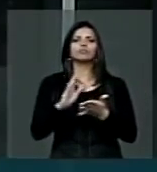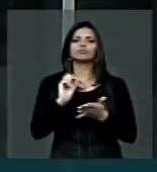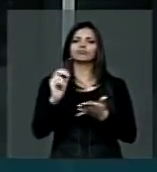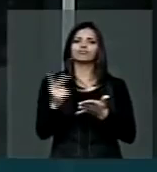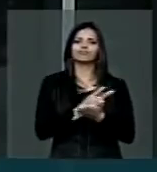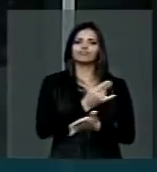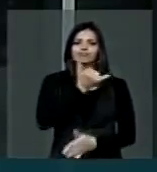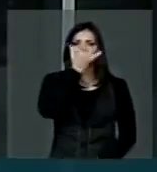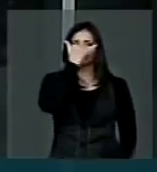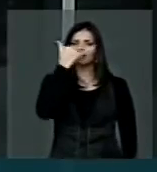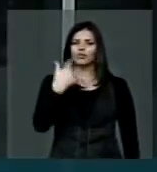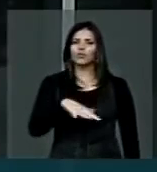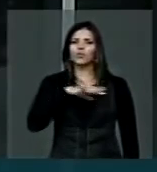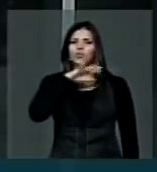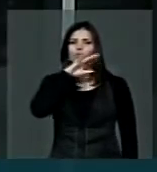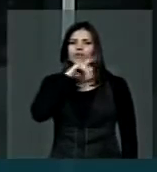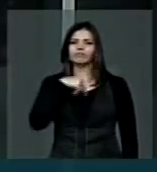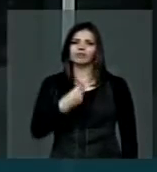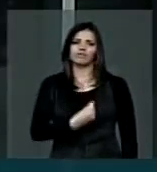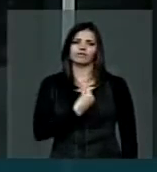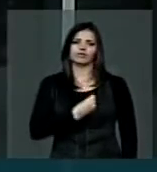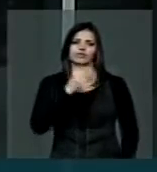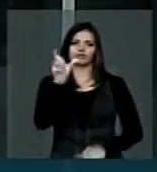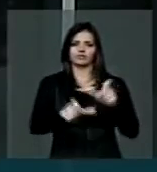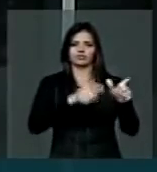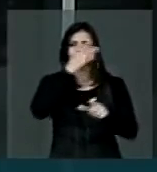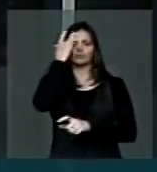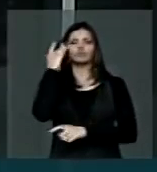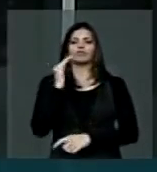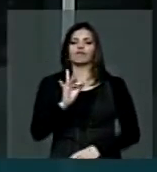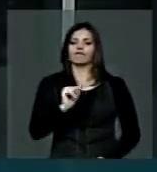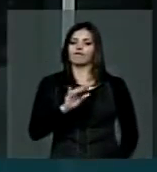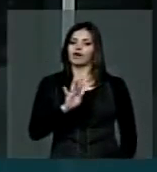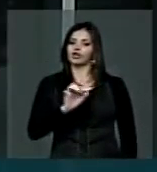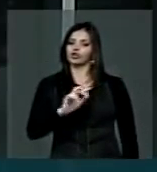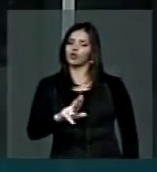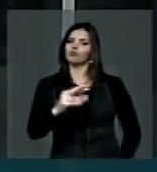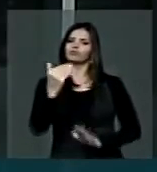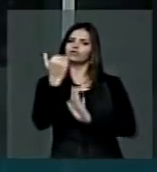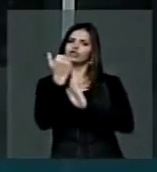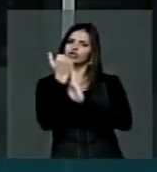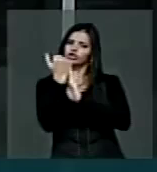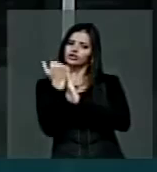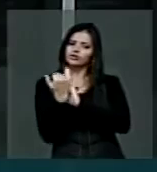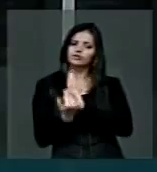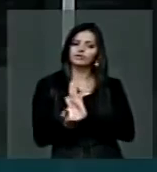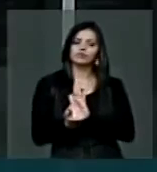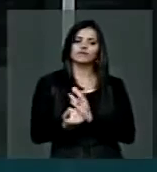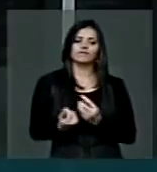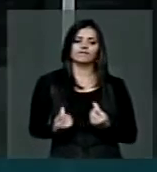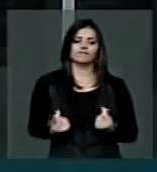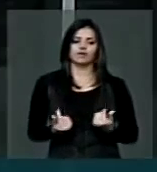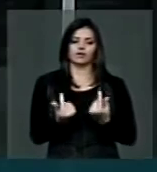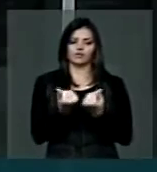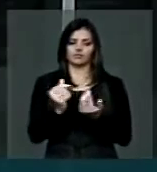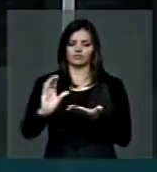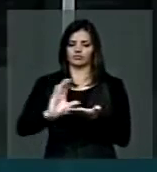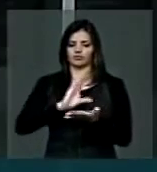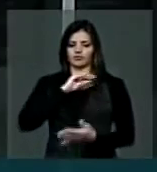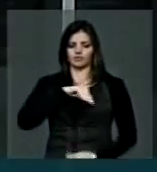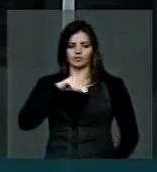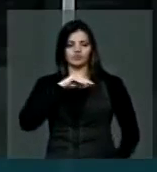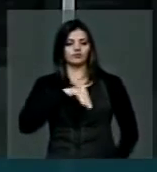mais nefastos, esse fator diminui consideravelmente os valores das